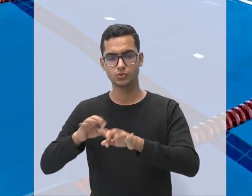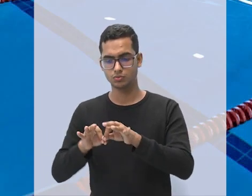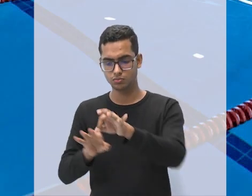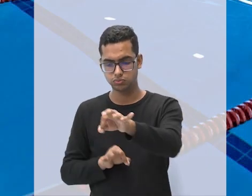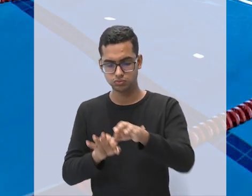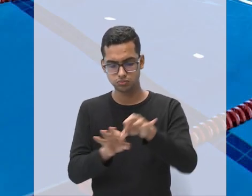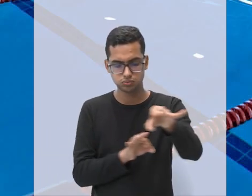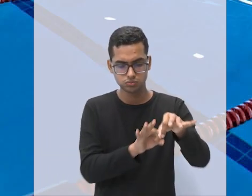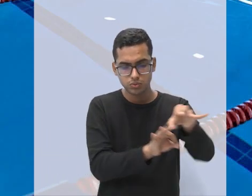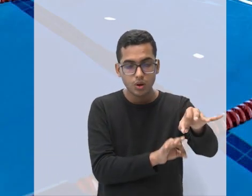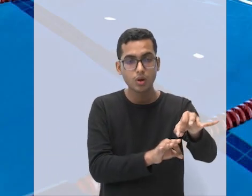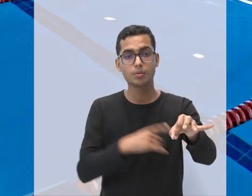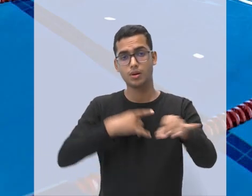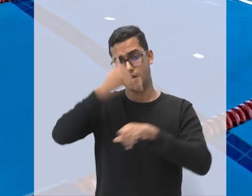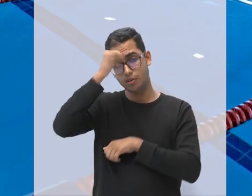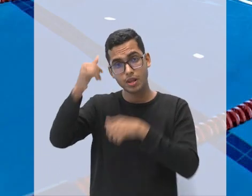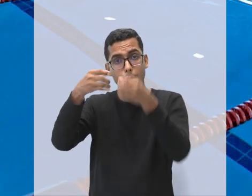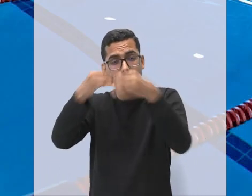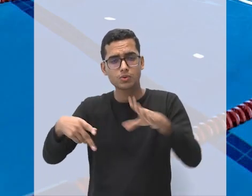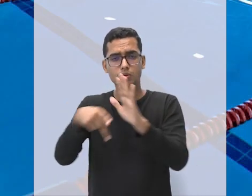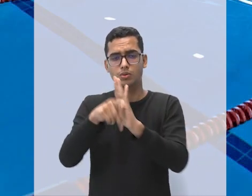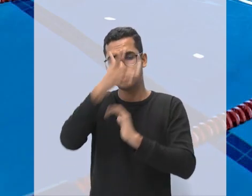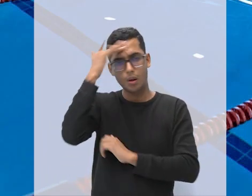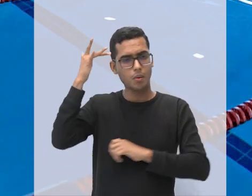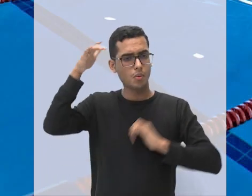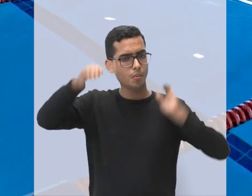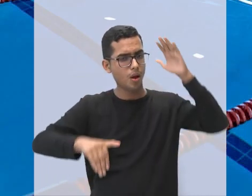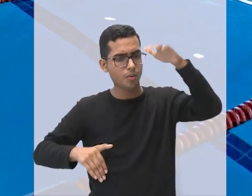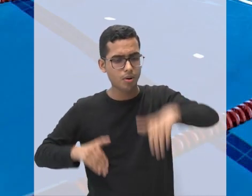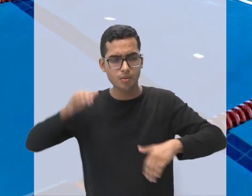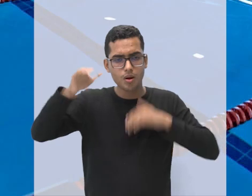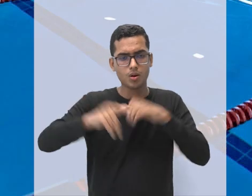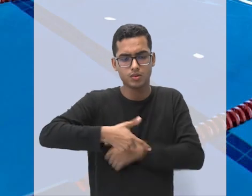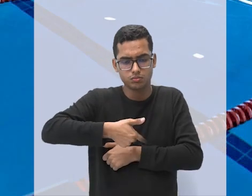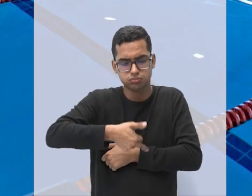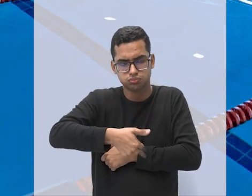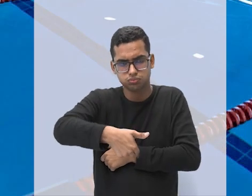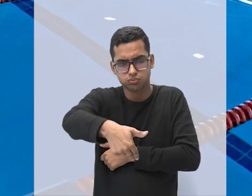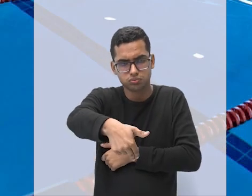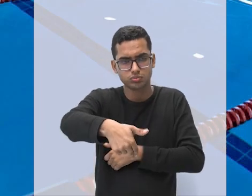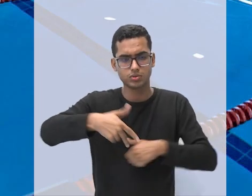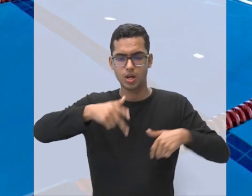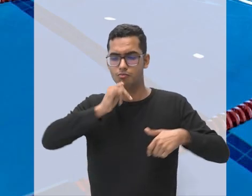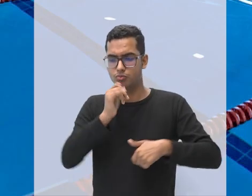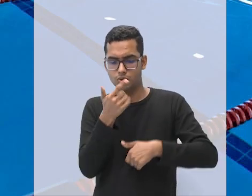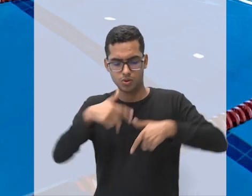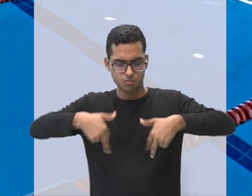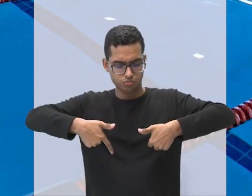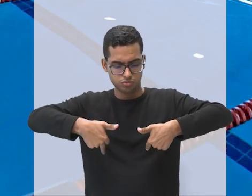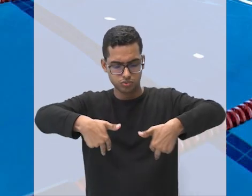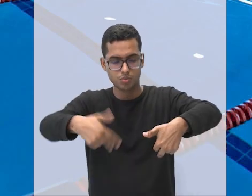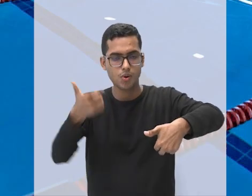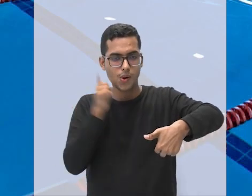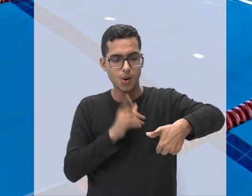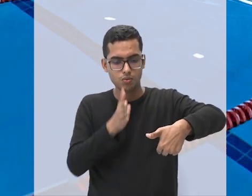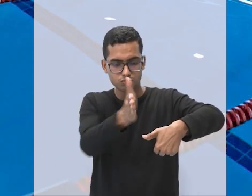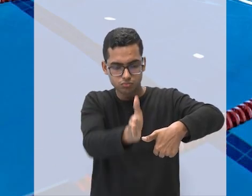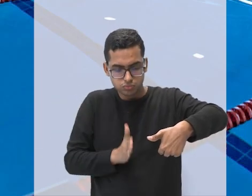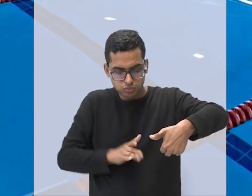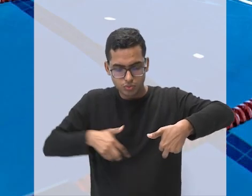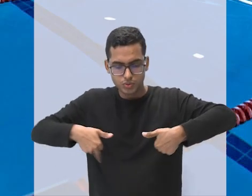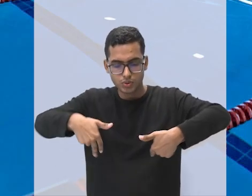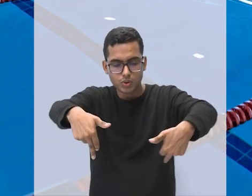Então, essas raias, as que são utilizadas são as 8 do meio, tá certo? E tem justamente essa